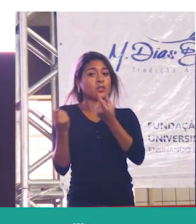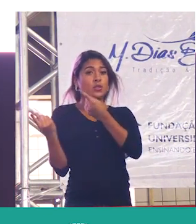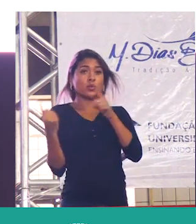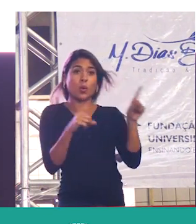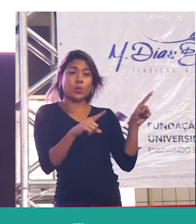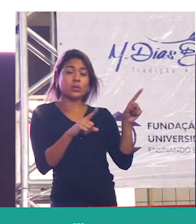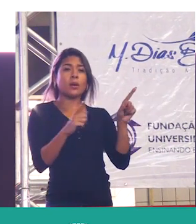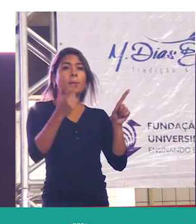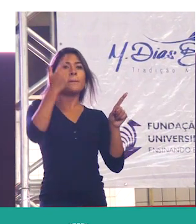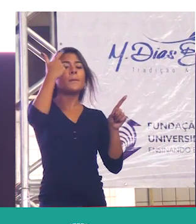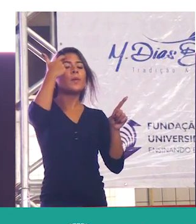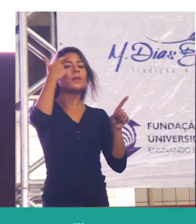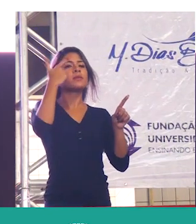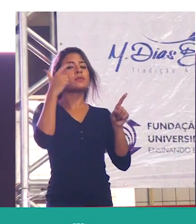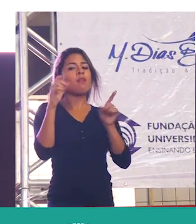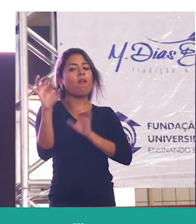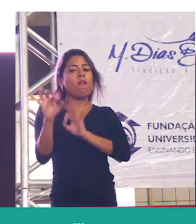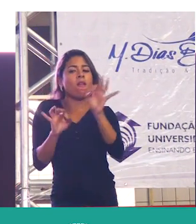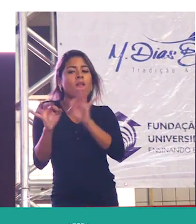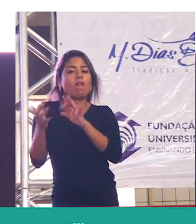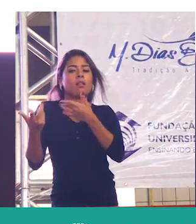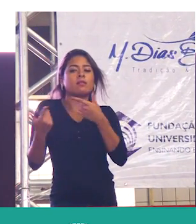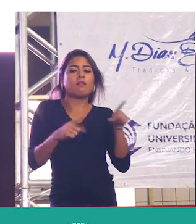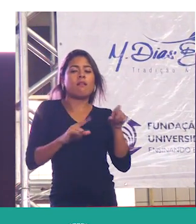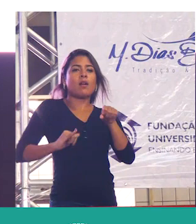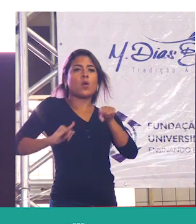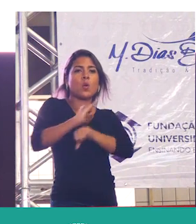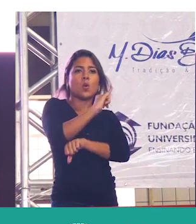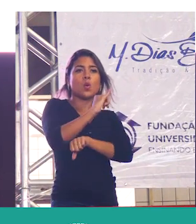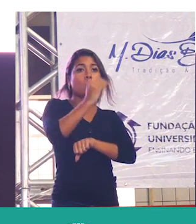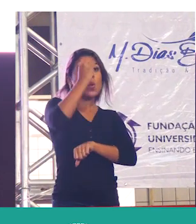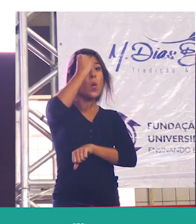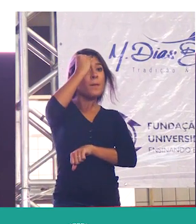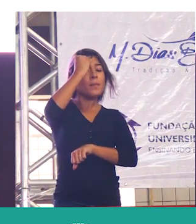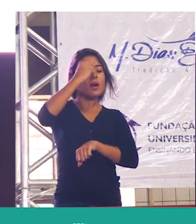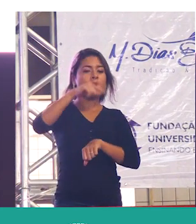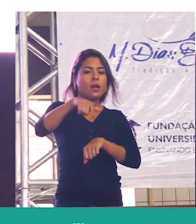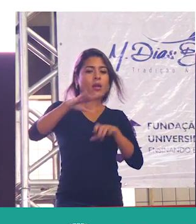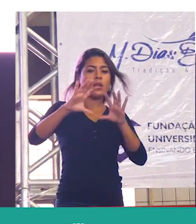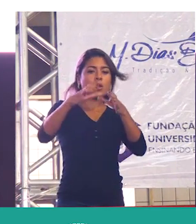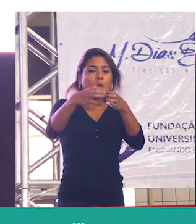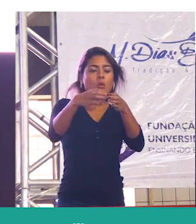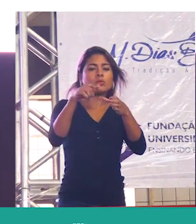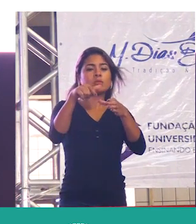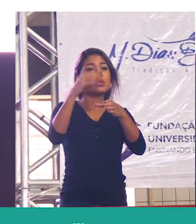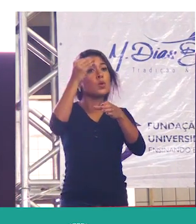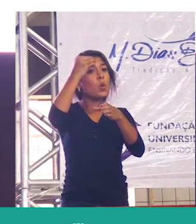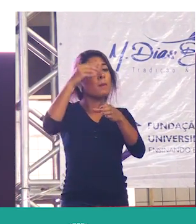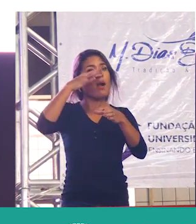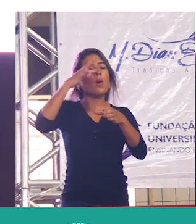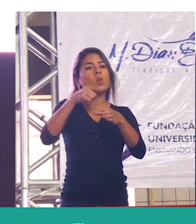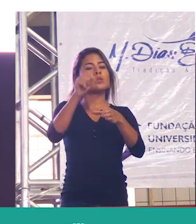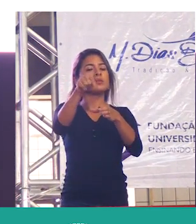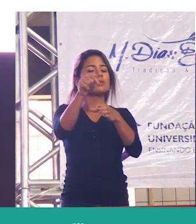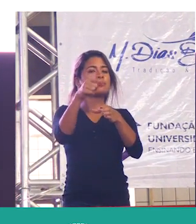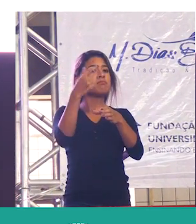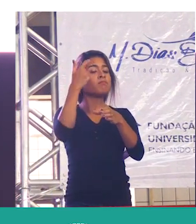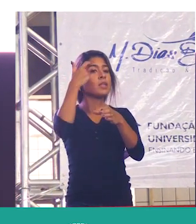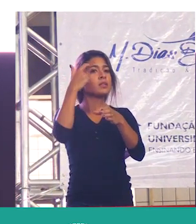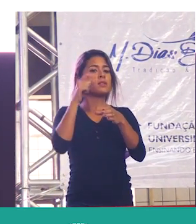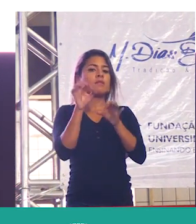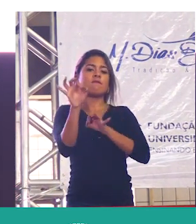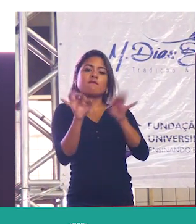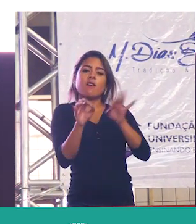para culpar grupos subversivos de ameaçarem a ordem. E aí impedir